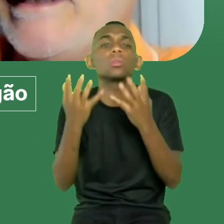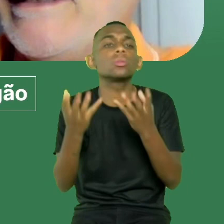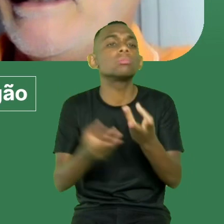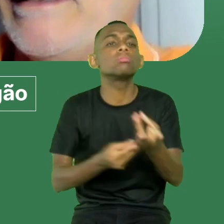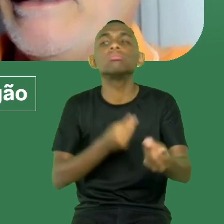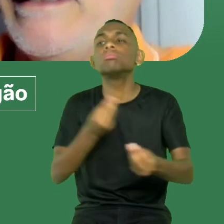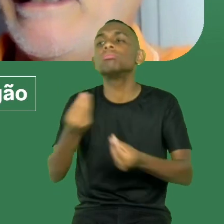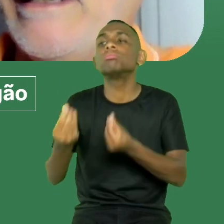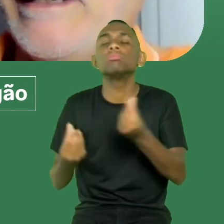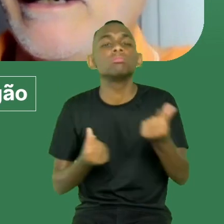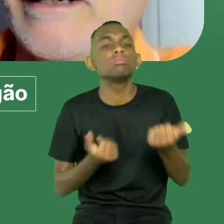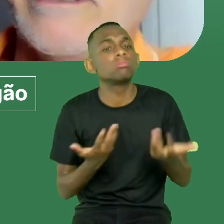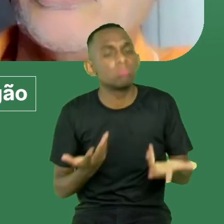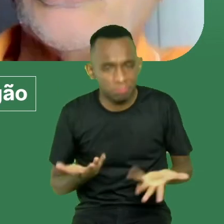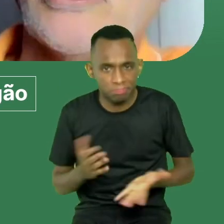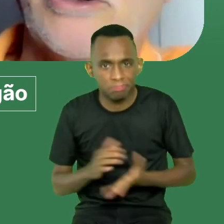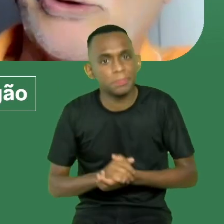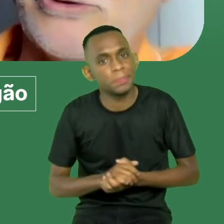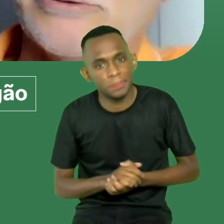né?